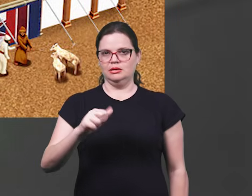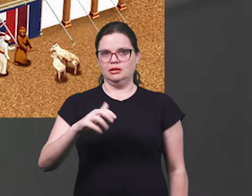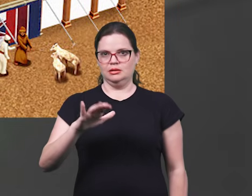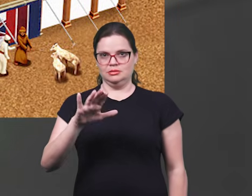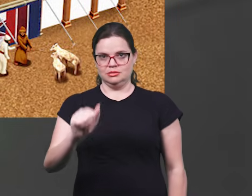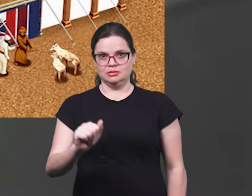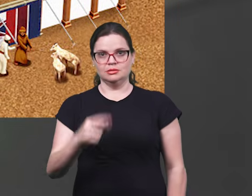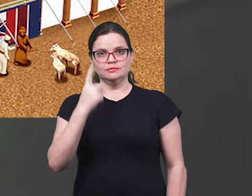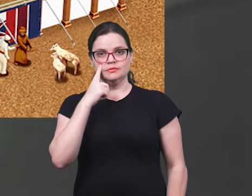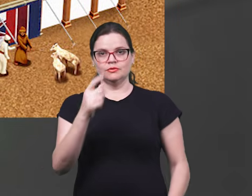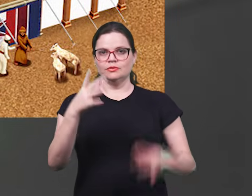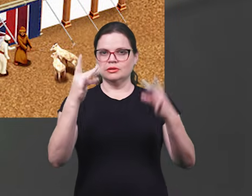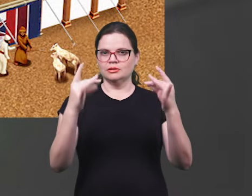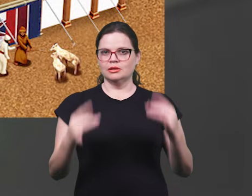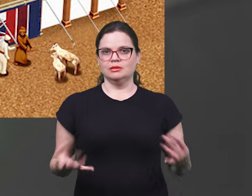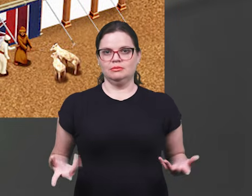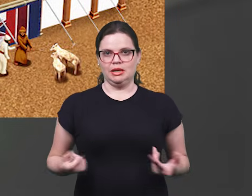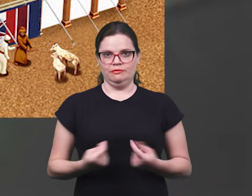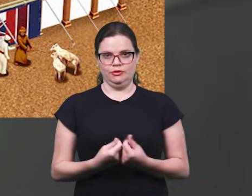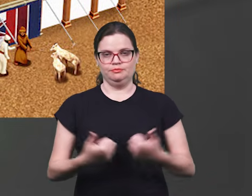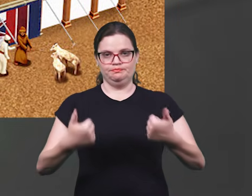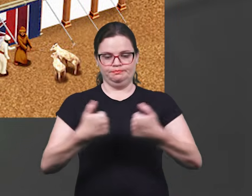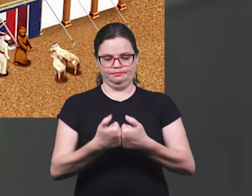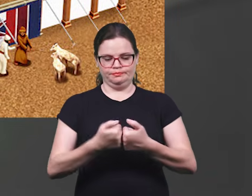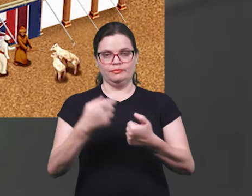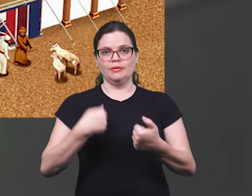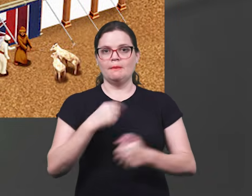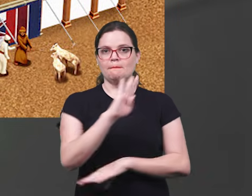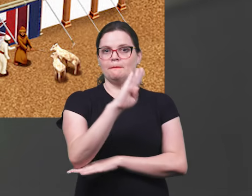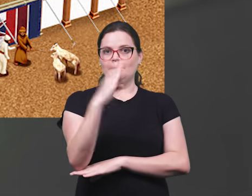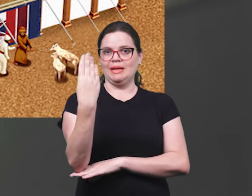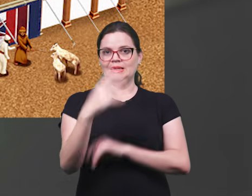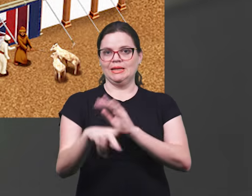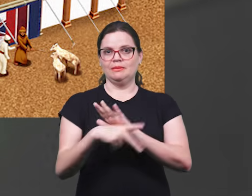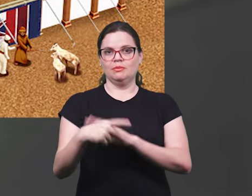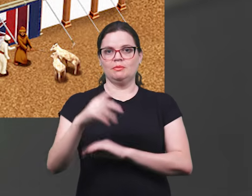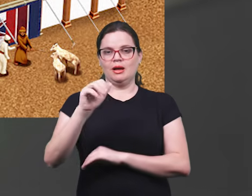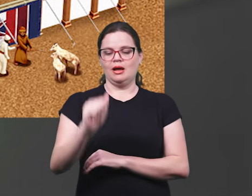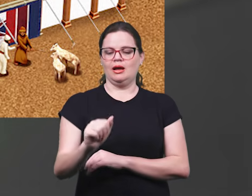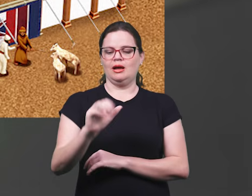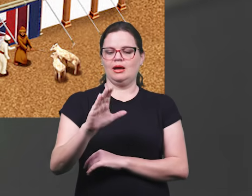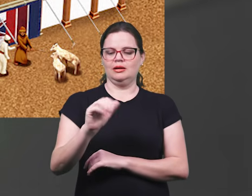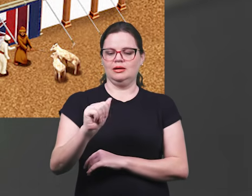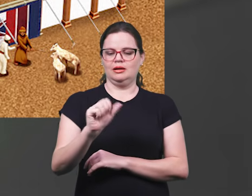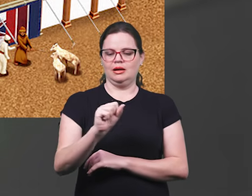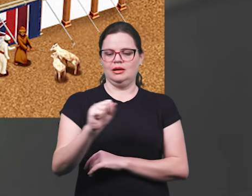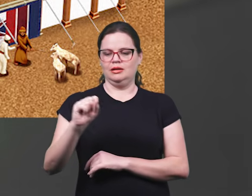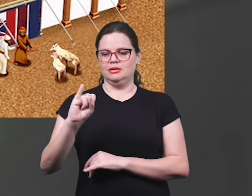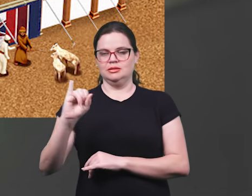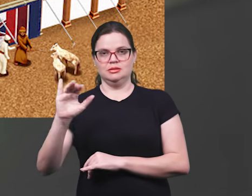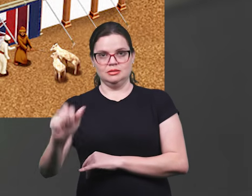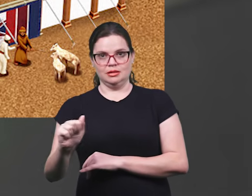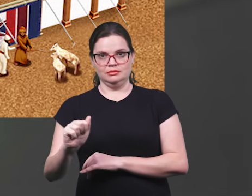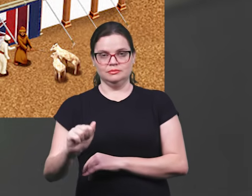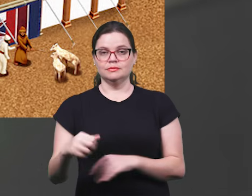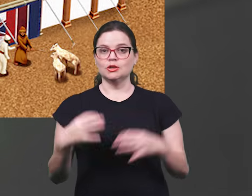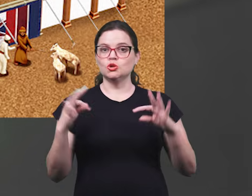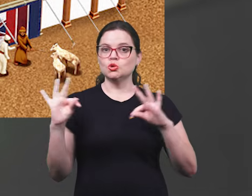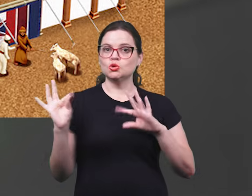aí nós vemos uma coisa maravilhosa, que ela foi feita de madeira de acácia. E nós falamos aqui que todo o projeto de salvação de